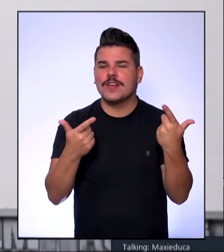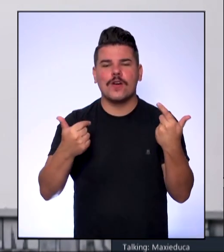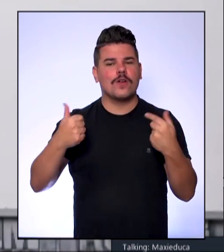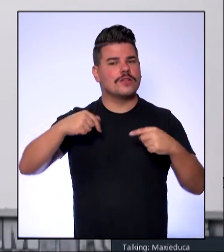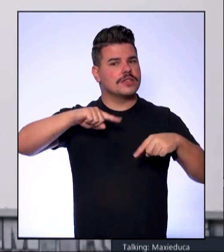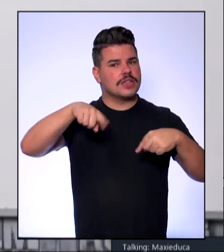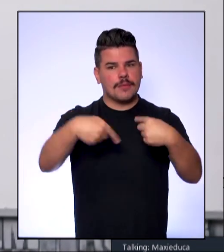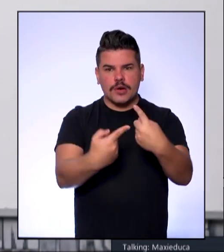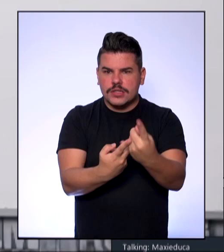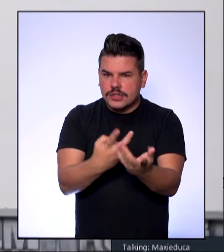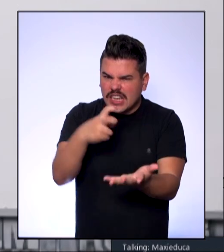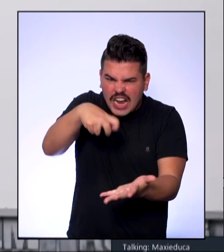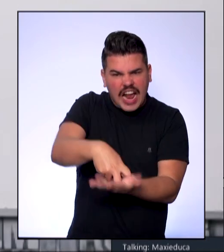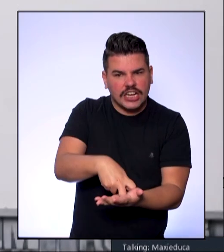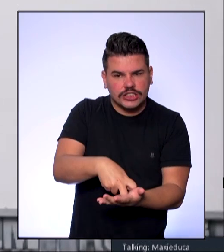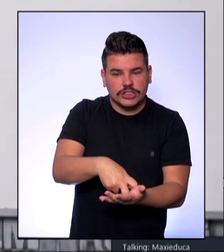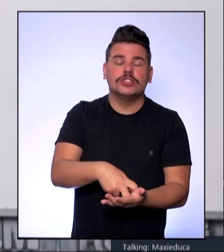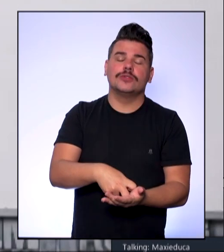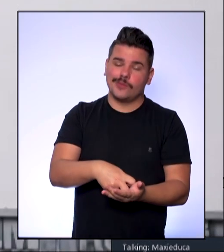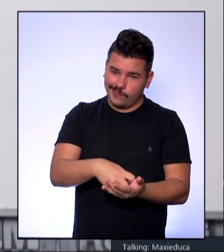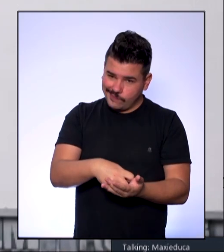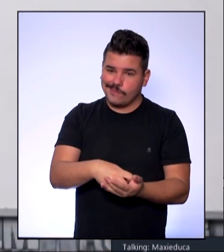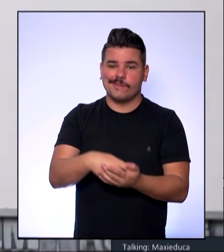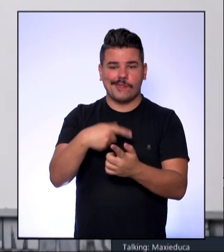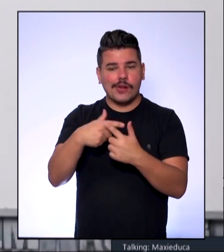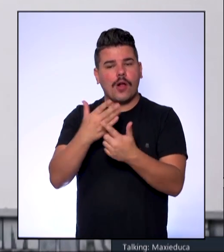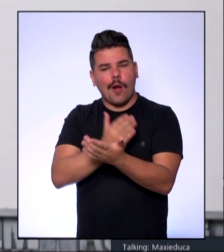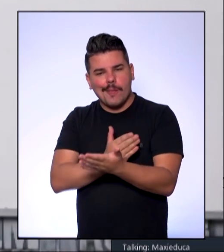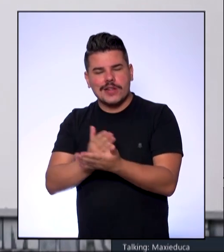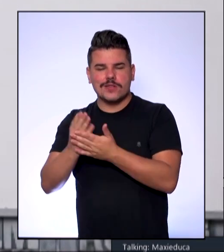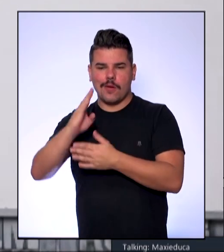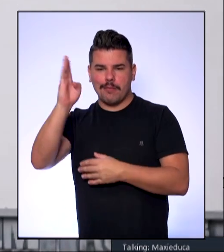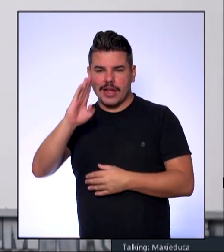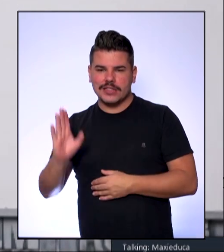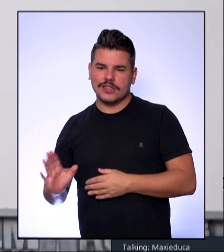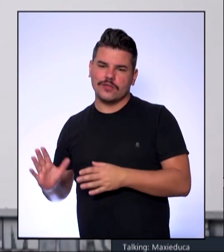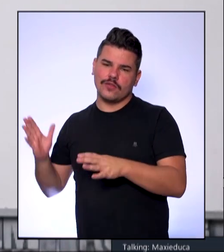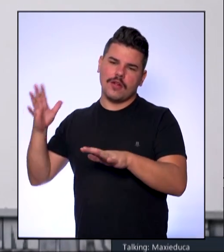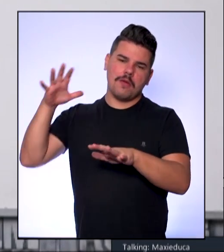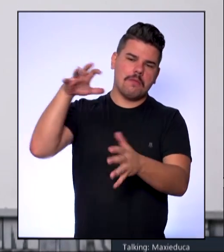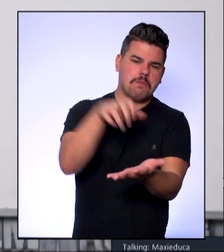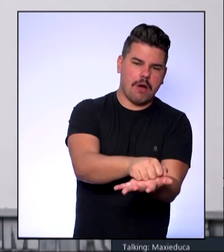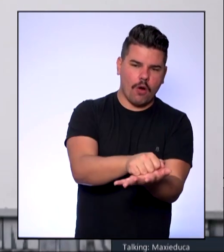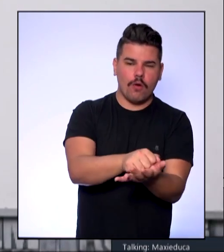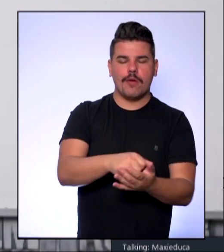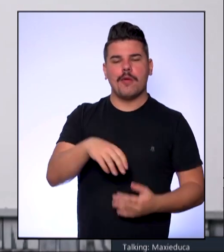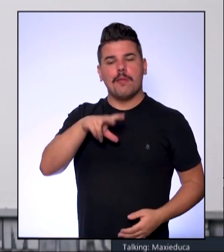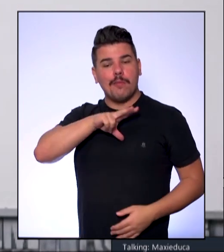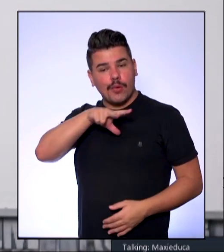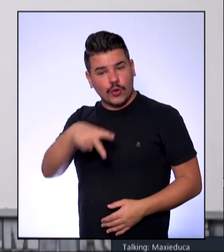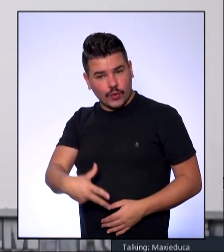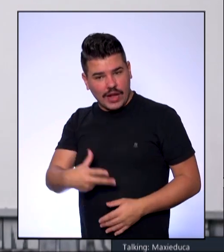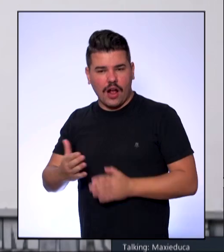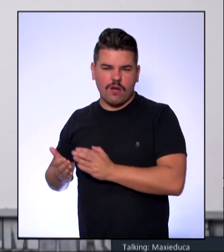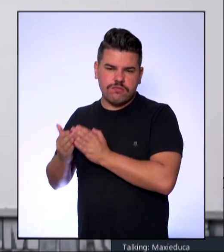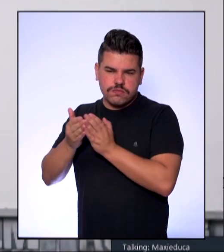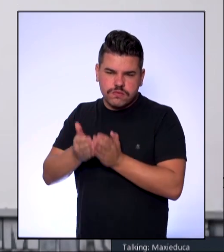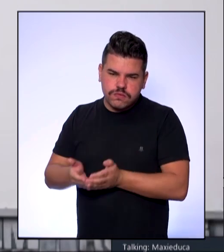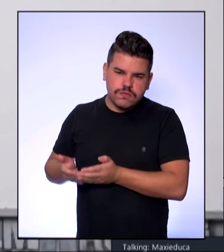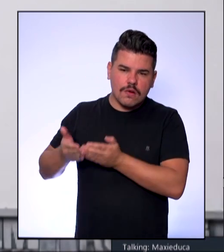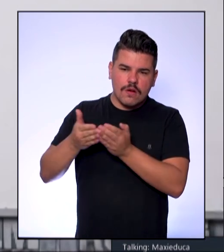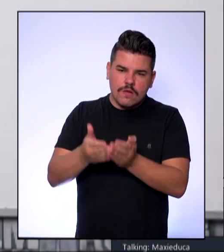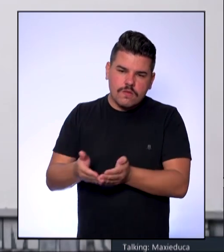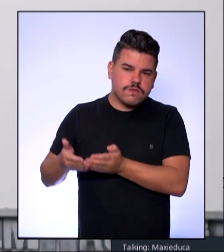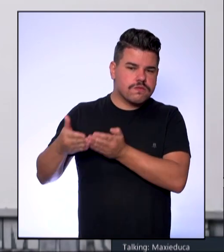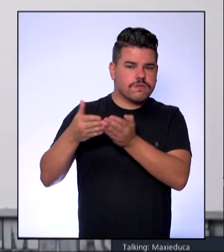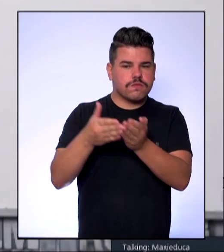nós falamos em início da nossa colonização de forma efetiva e o envio de português de forma mais maciça, lembrando que colonização do